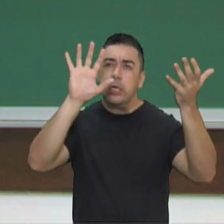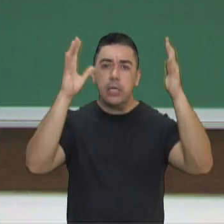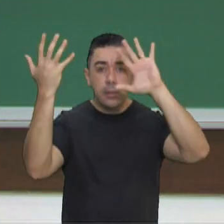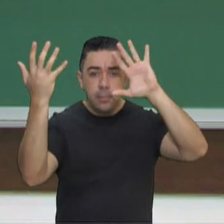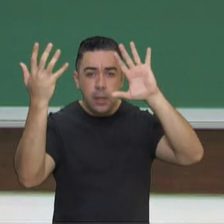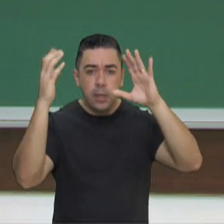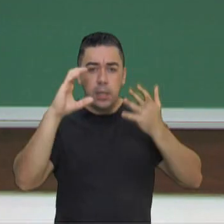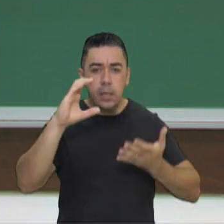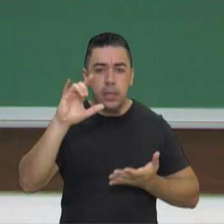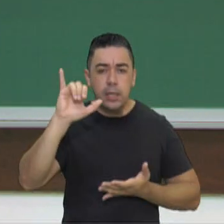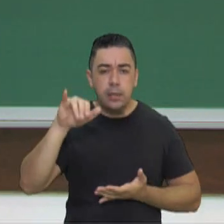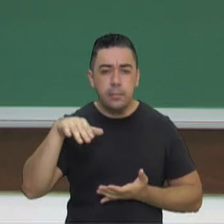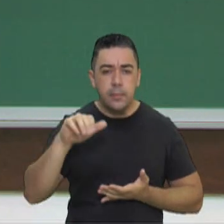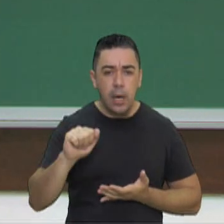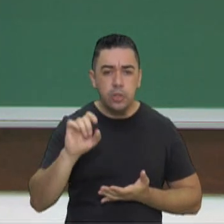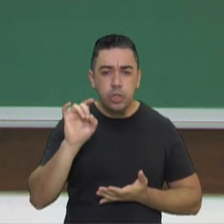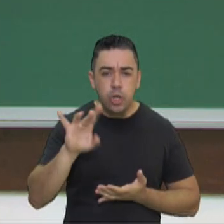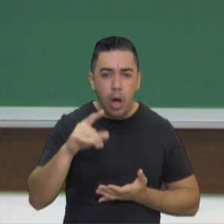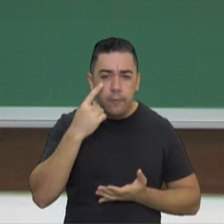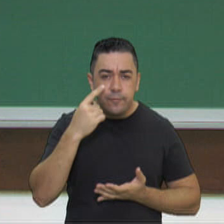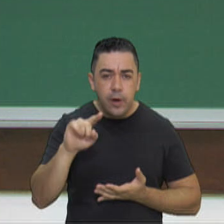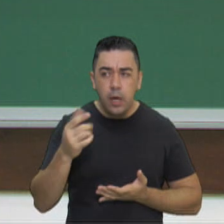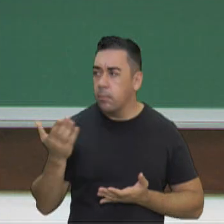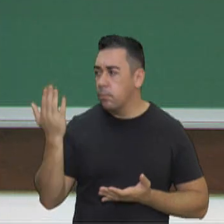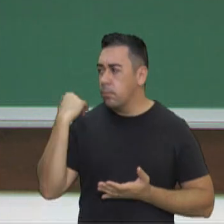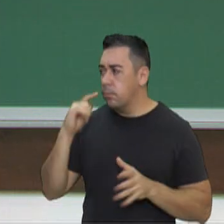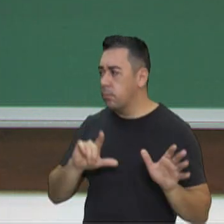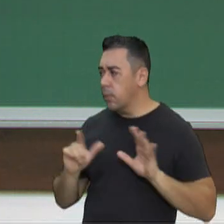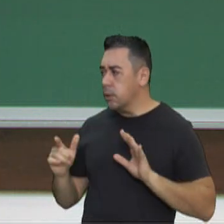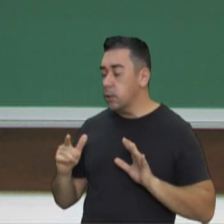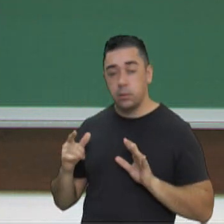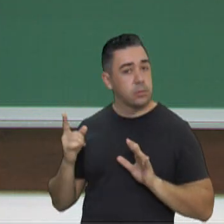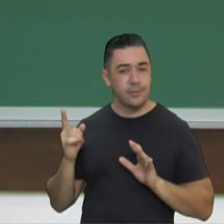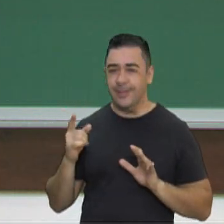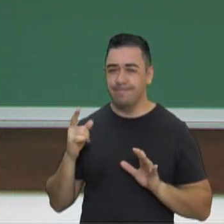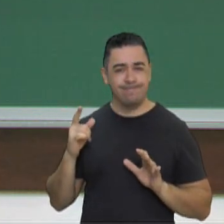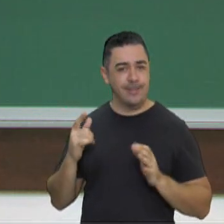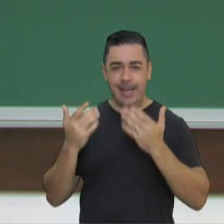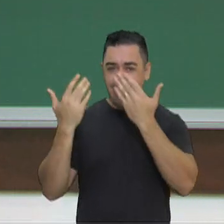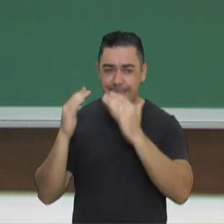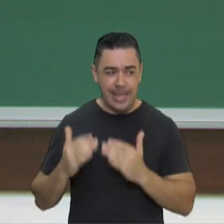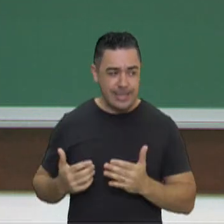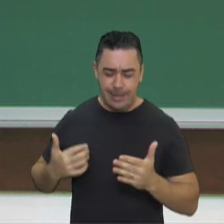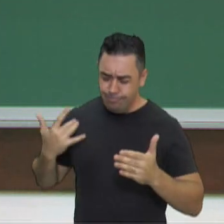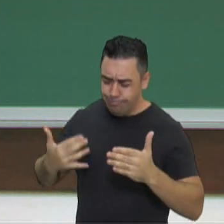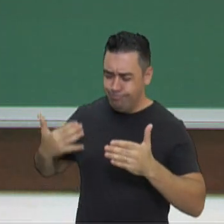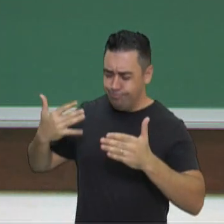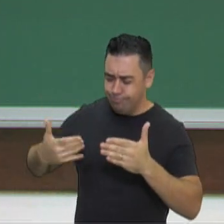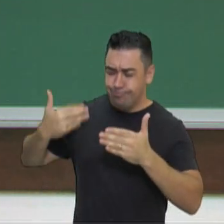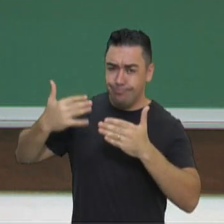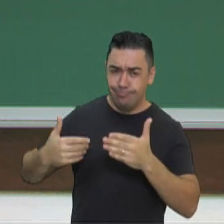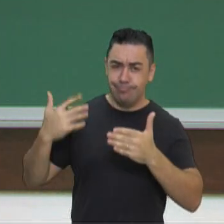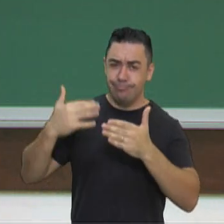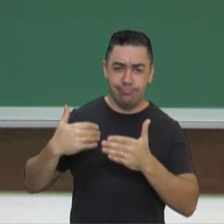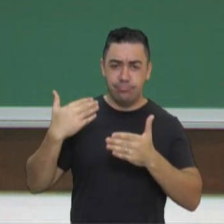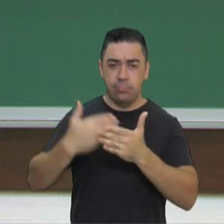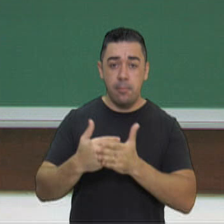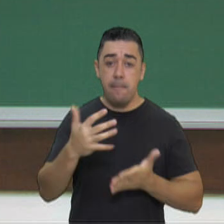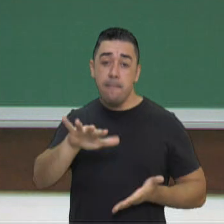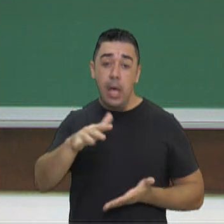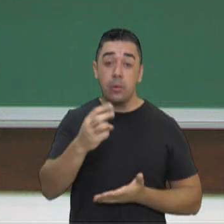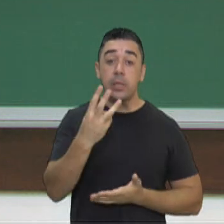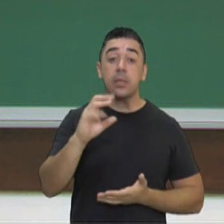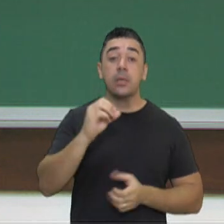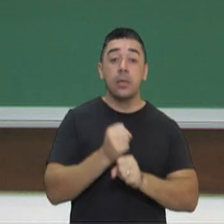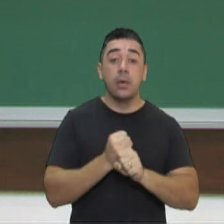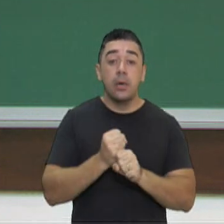região, eu não vou pegar só a previsão da semana passada, eu vou analisar os dados de vários anos, de 30 anos mais ou